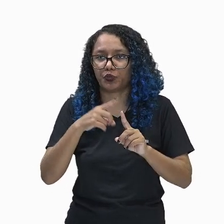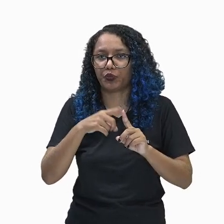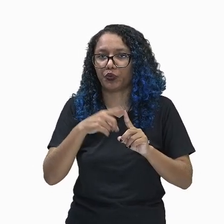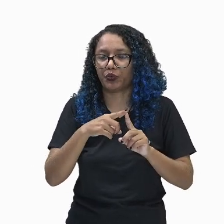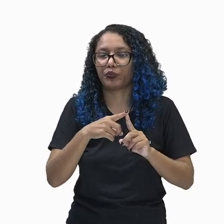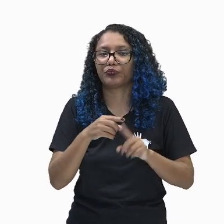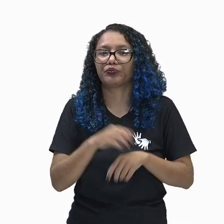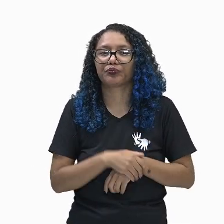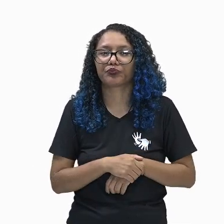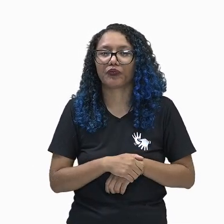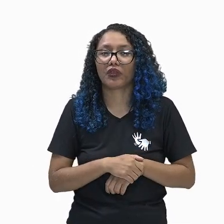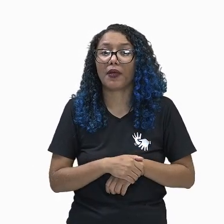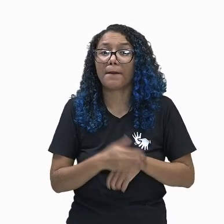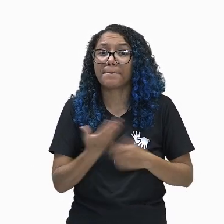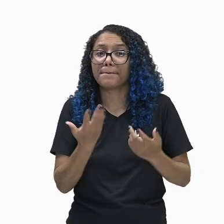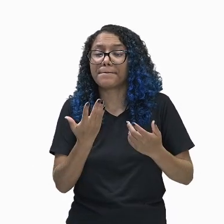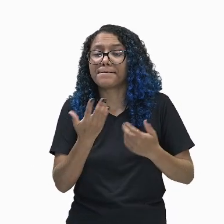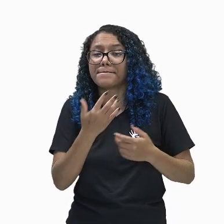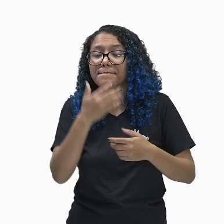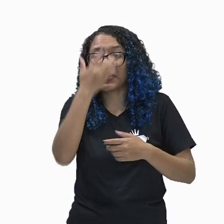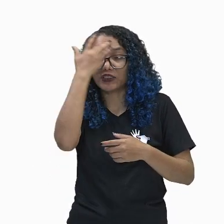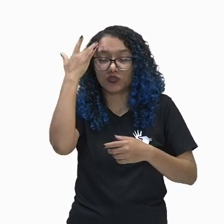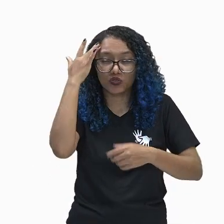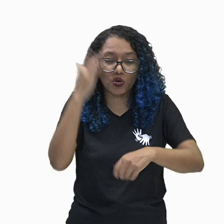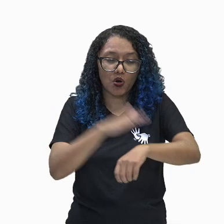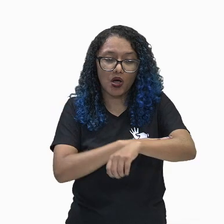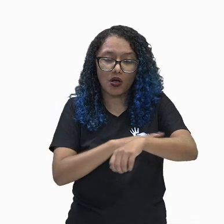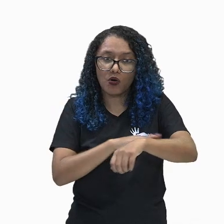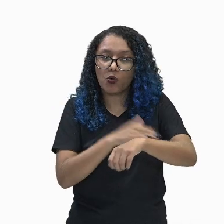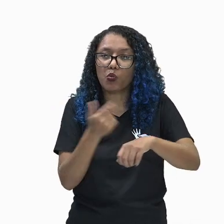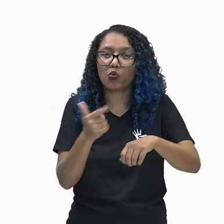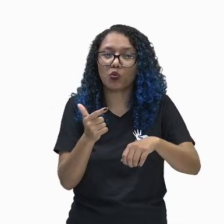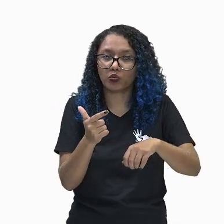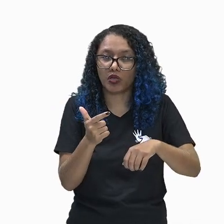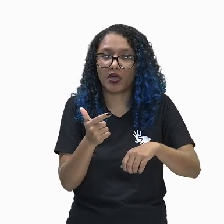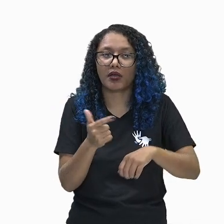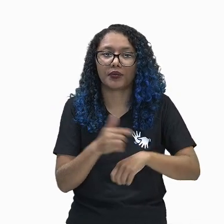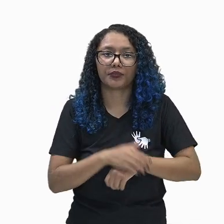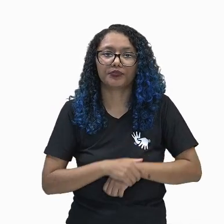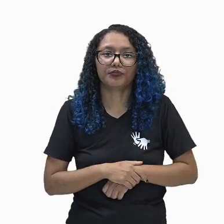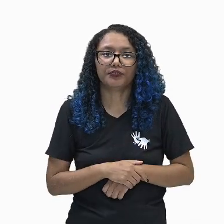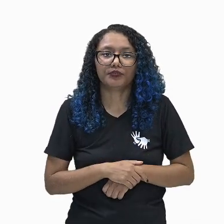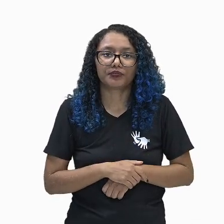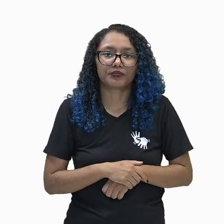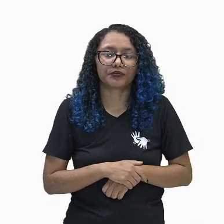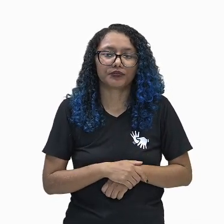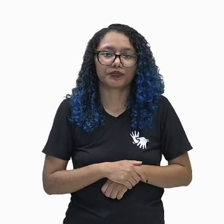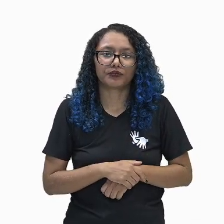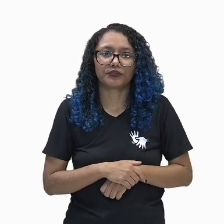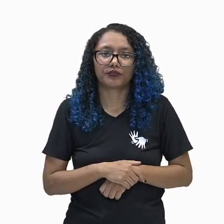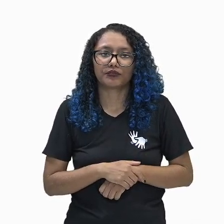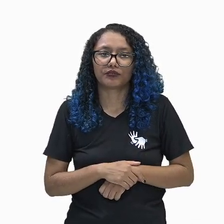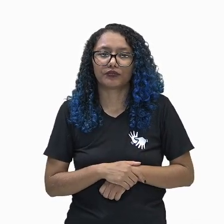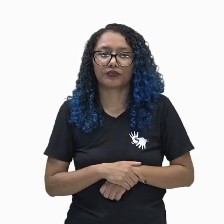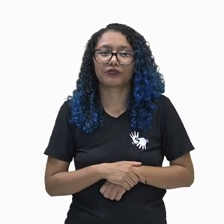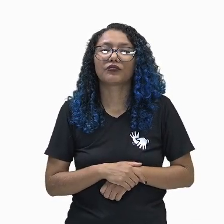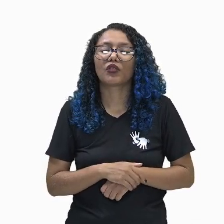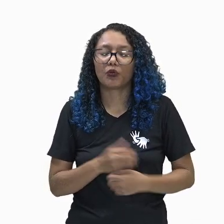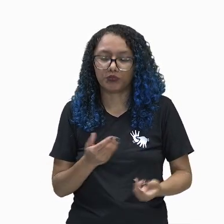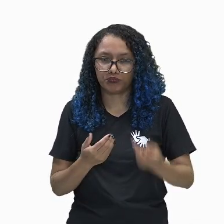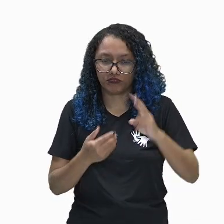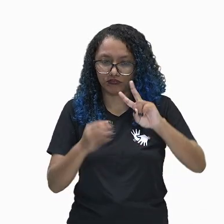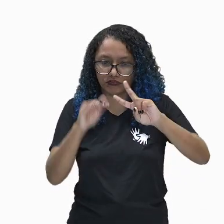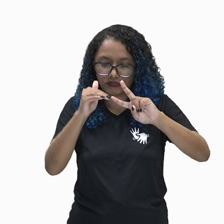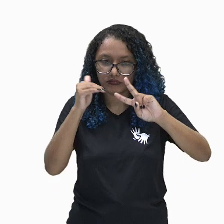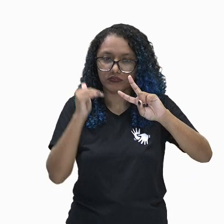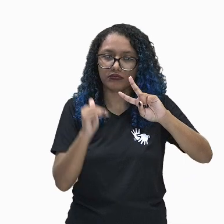vocês o recessivo, que é o exemplo mais clássico, mas também um autossômico dominante. Nesse recessivo, o genótipo que